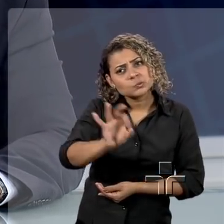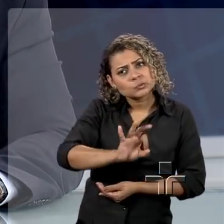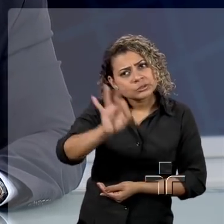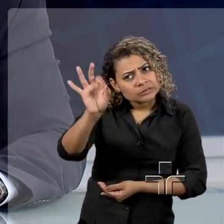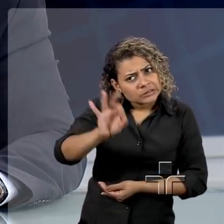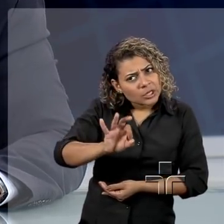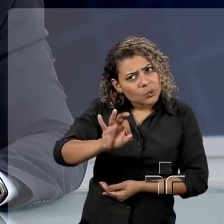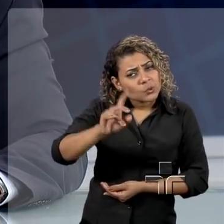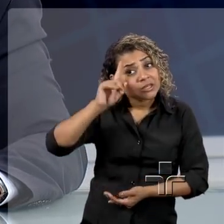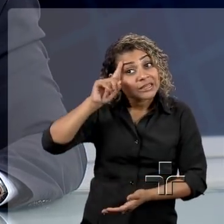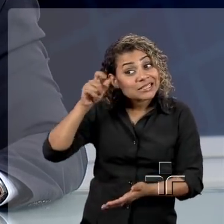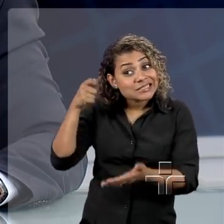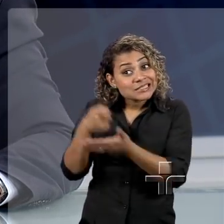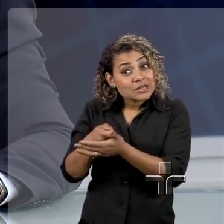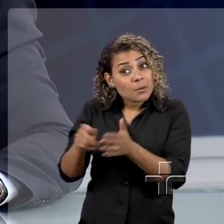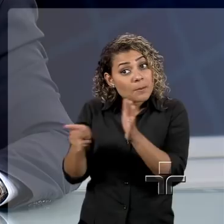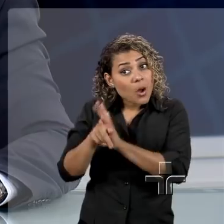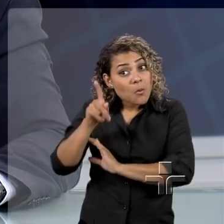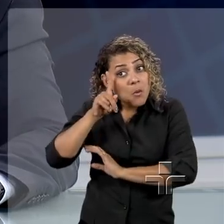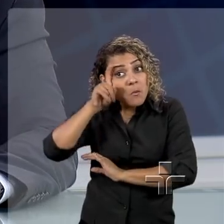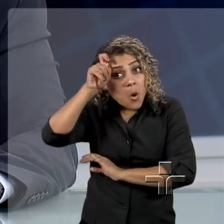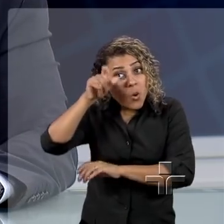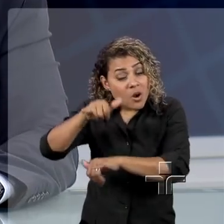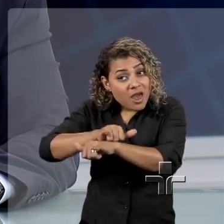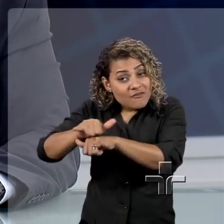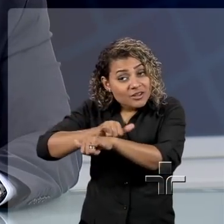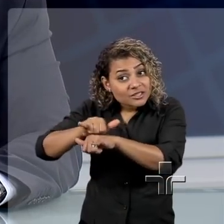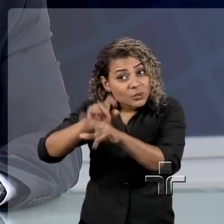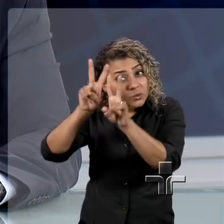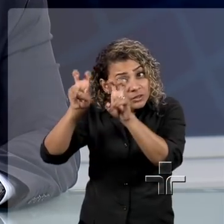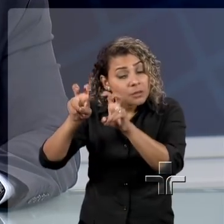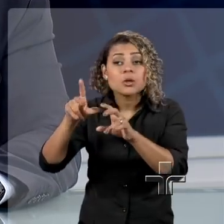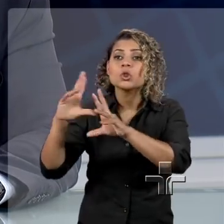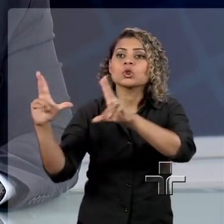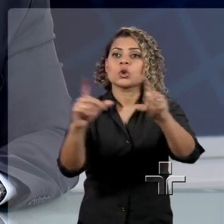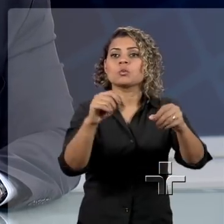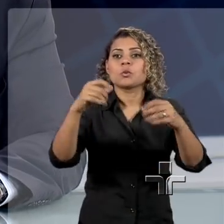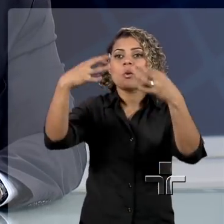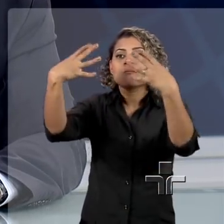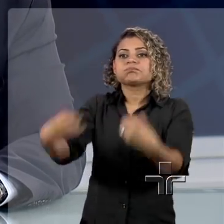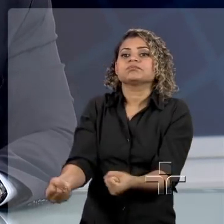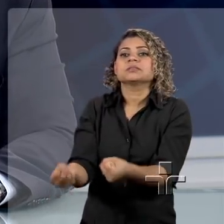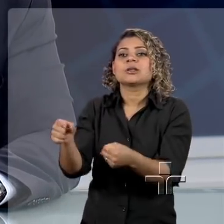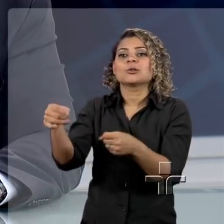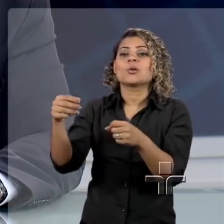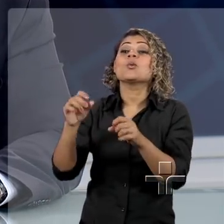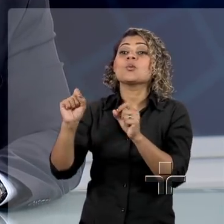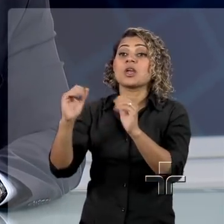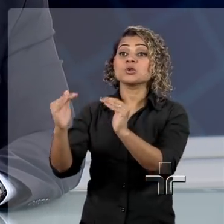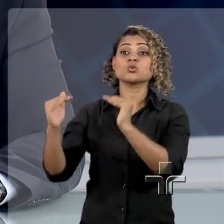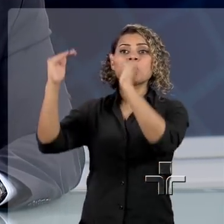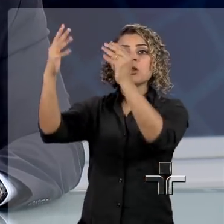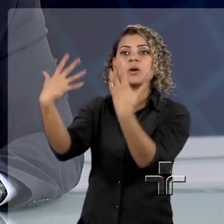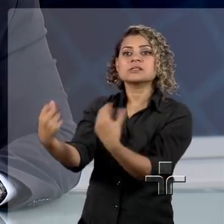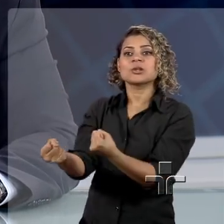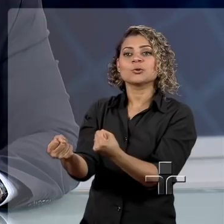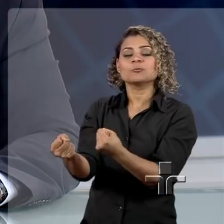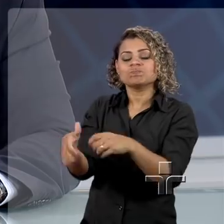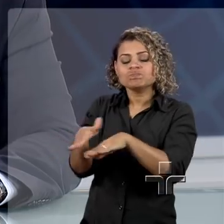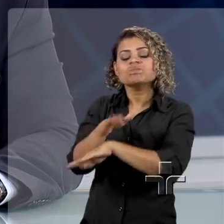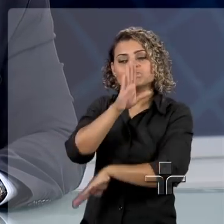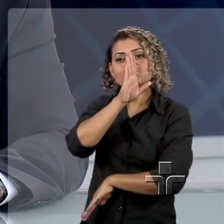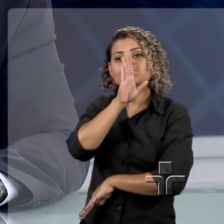97% das decisões de Sérgio Moro na Lava Jato foram confirmadas pelas instâncias superiores,